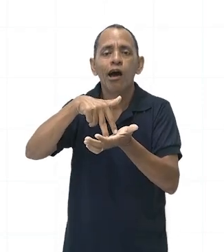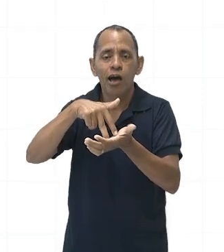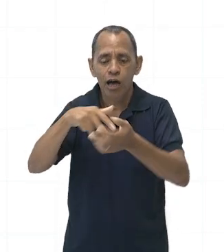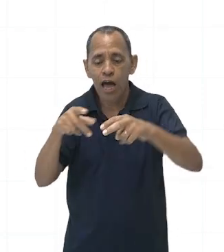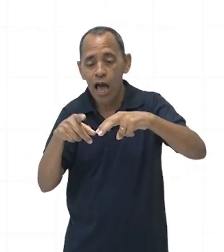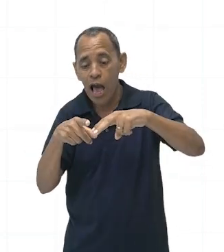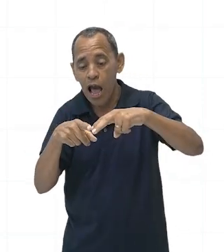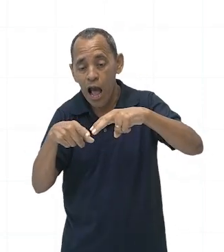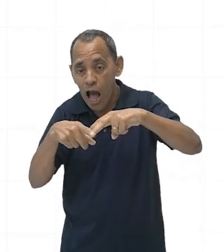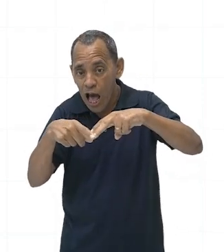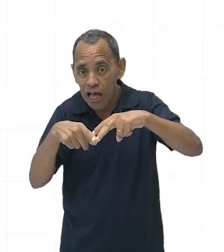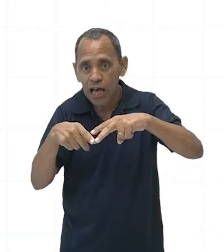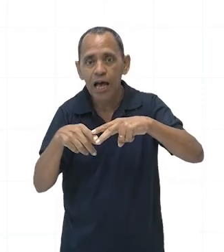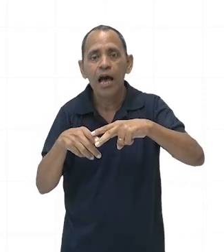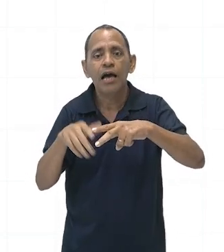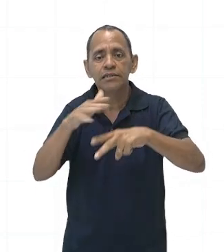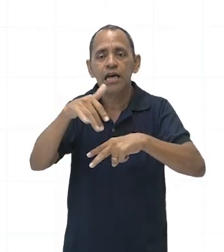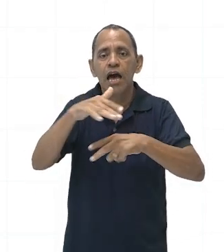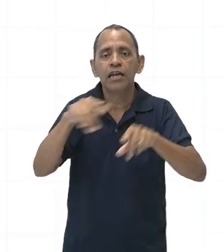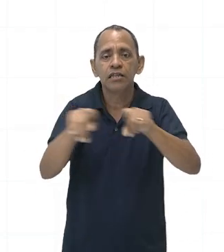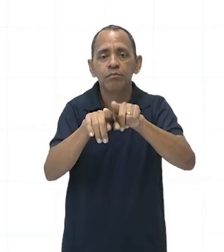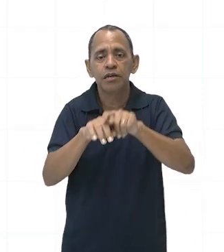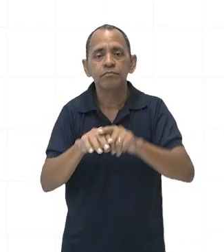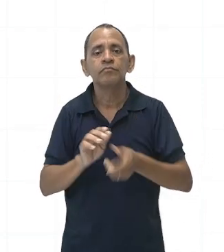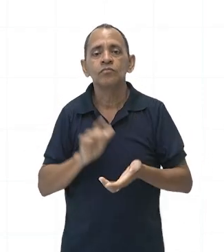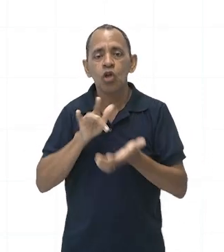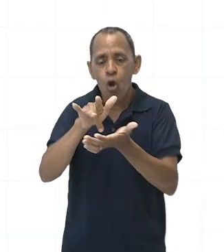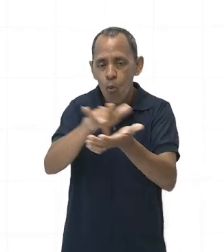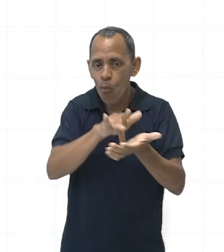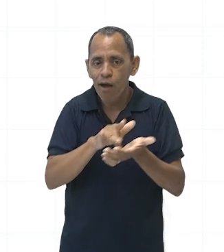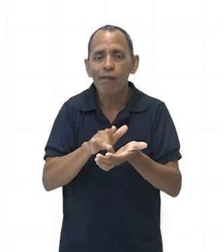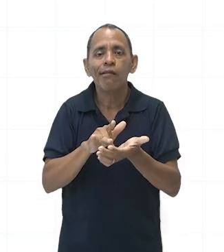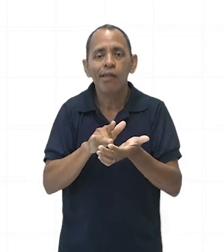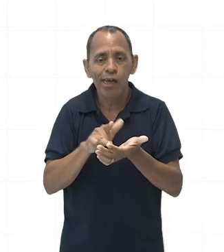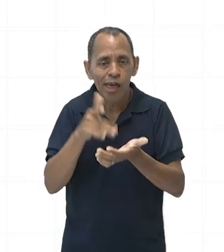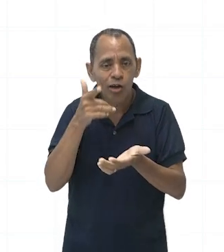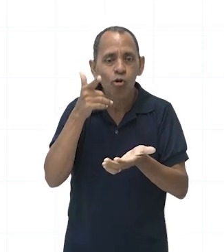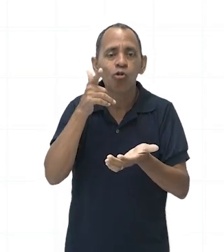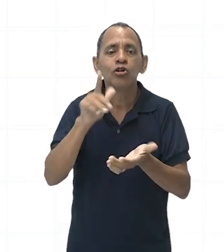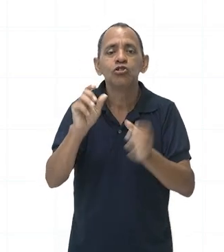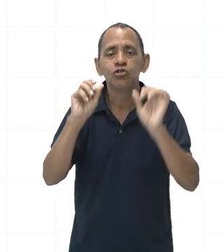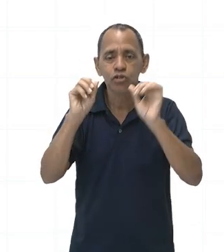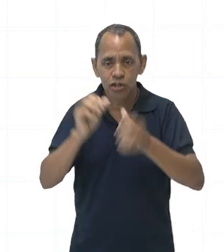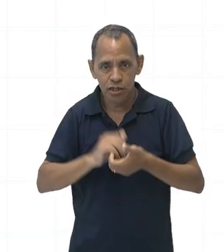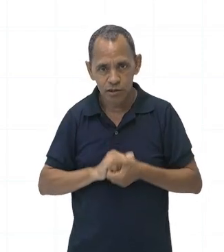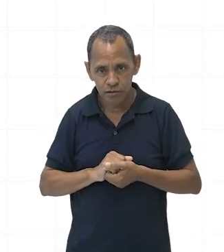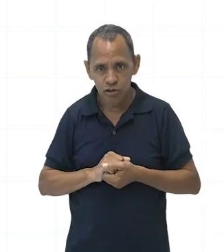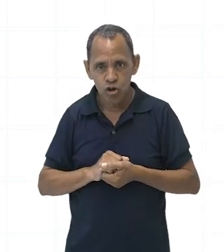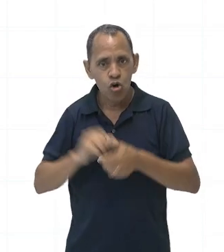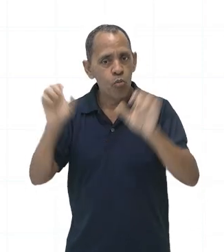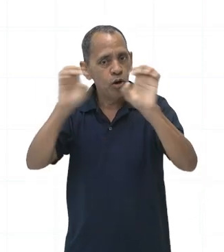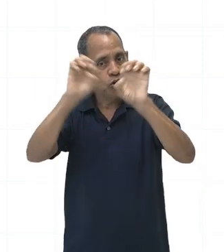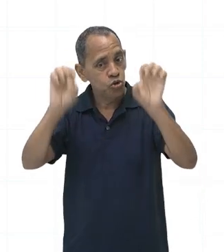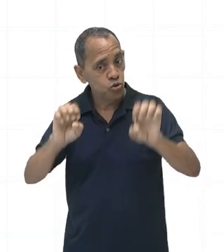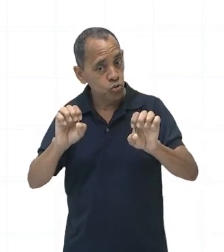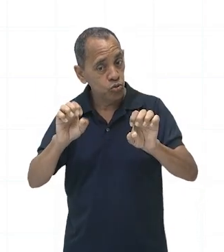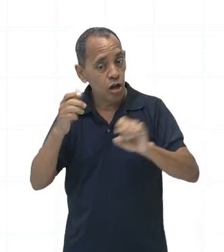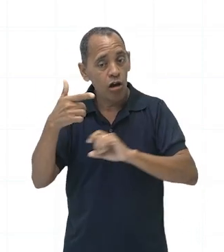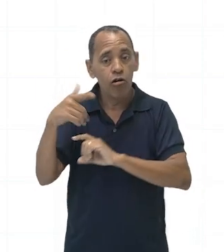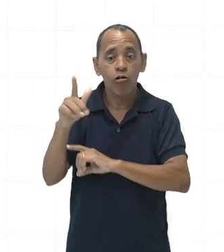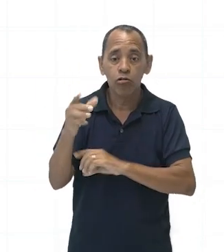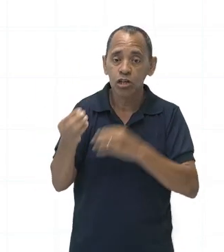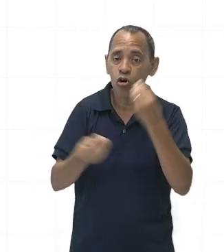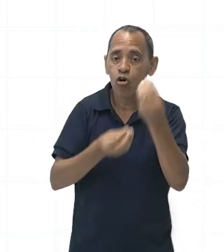O balé ganha uma nova estrutura de delicadeza e feminilidade e passa a ser visto